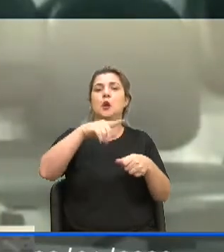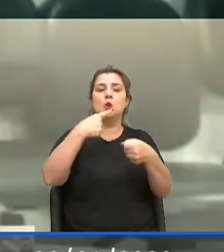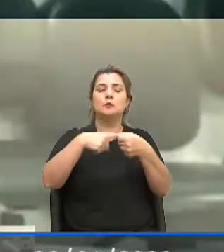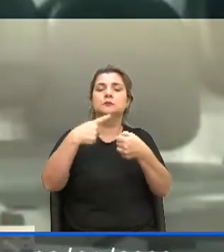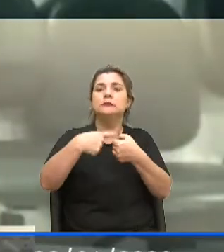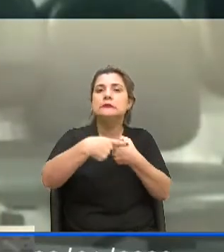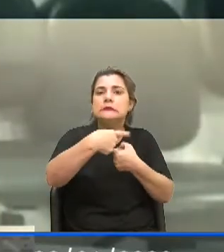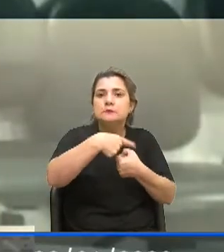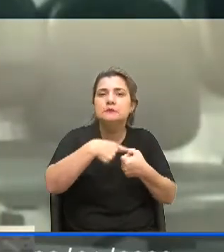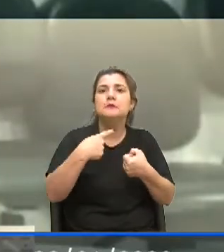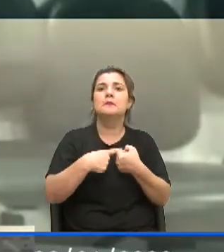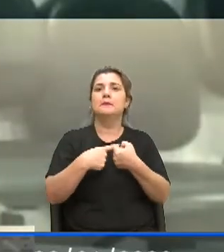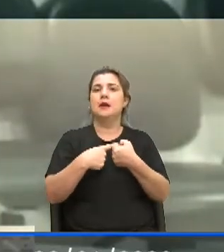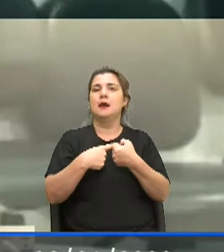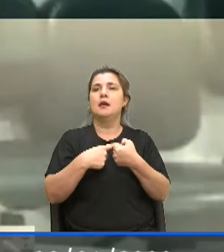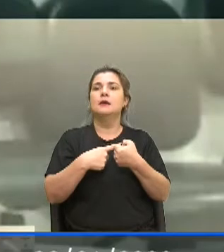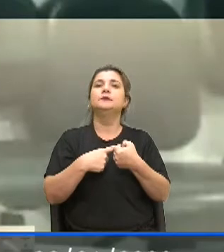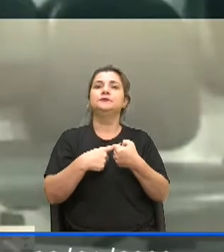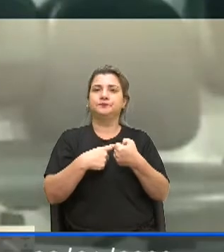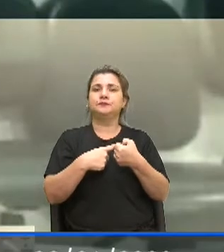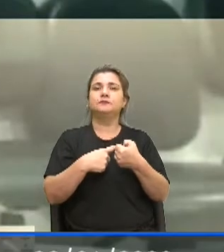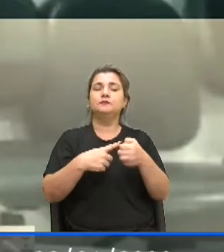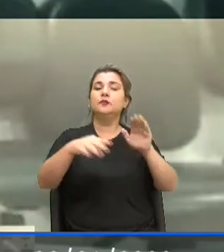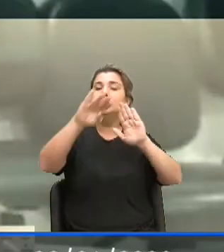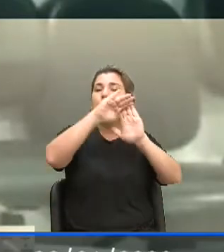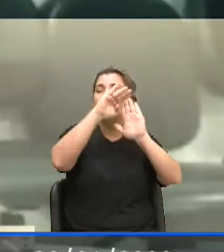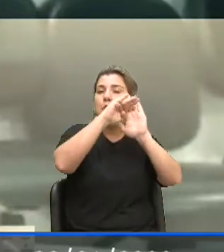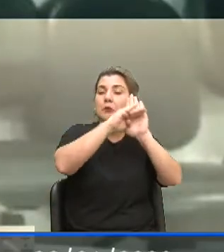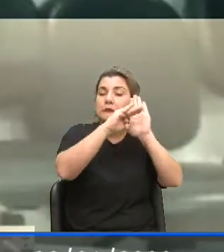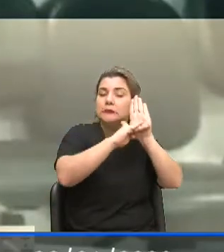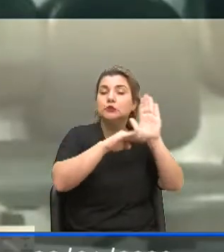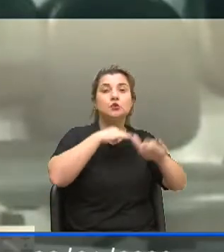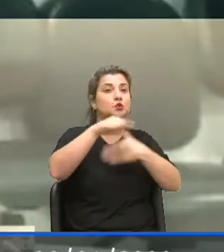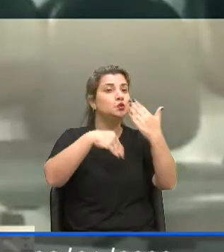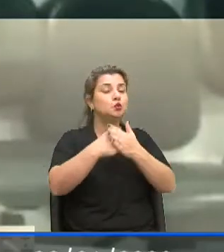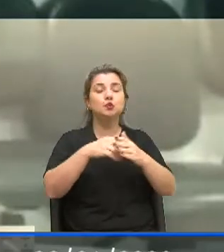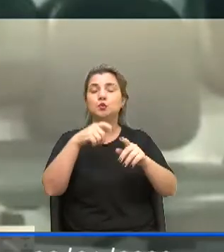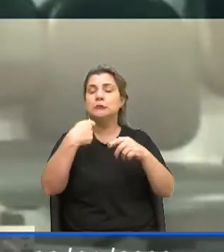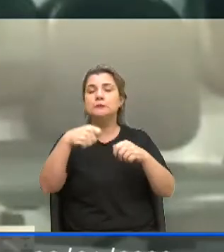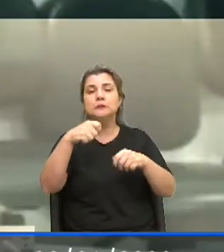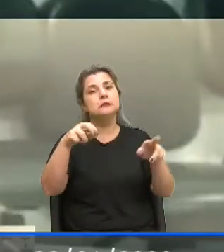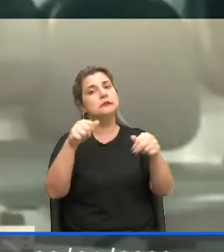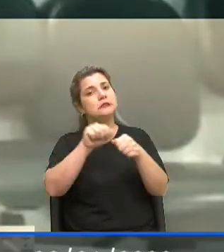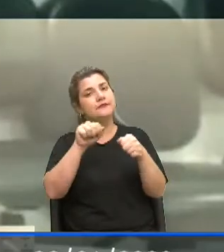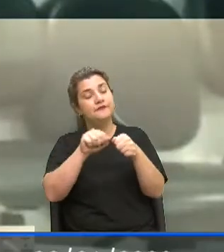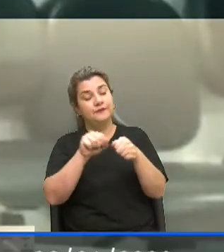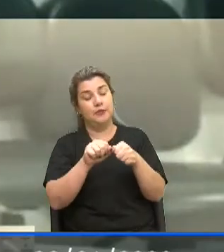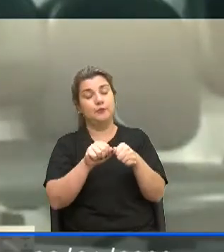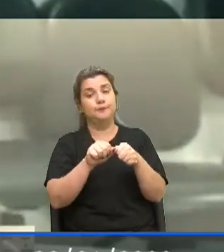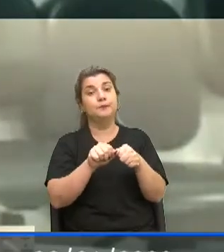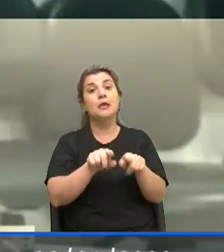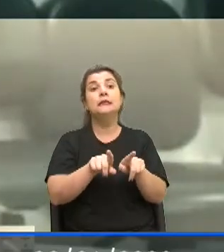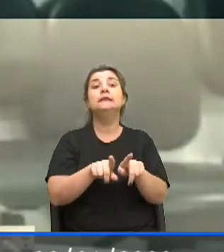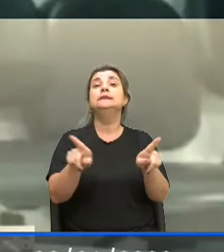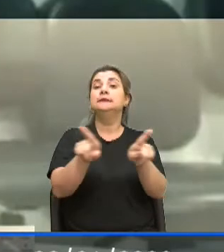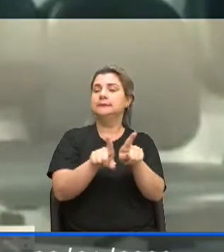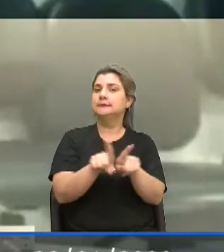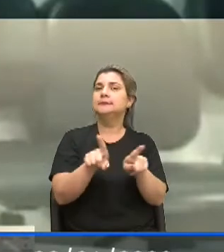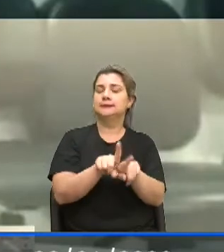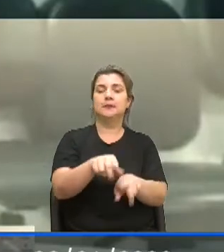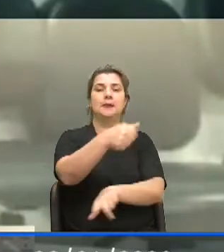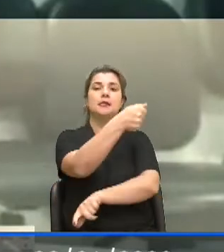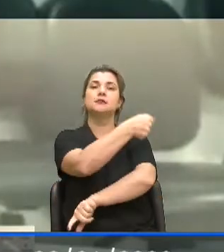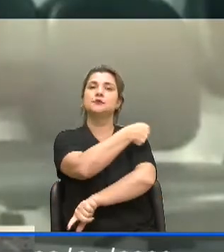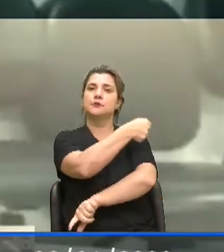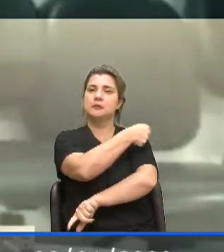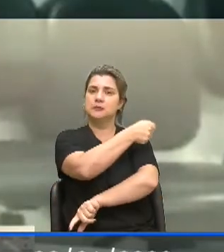determinando e pautando essas condutas a serem adotadas. Quanto às vacinas, eu quero colocar aqui que